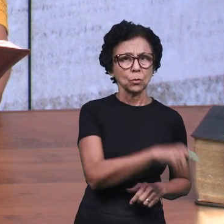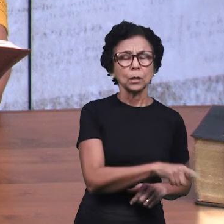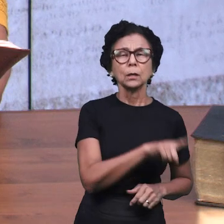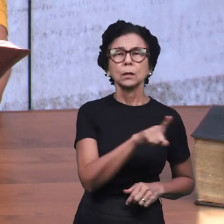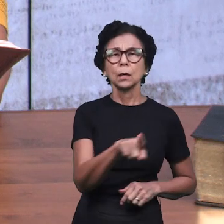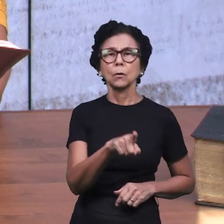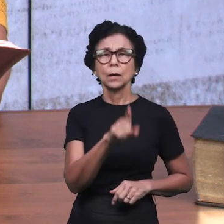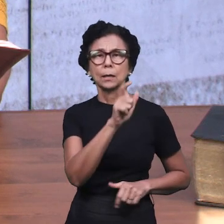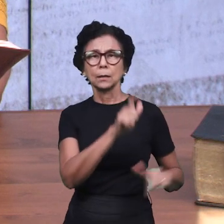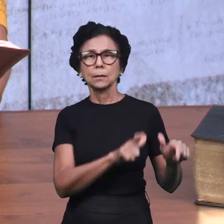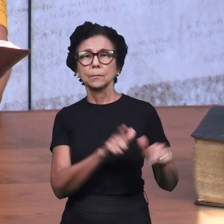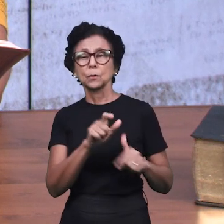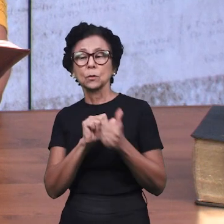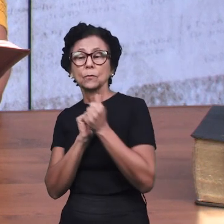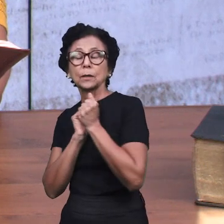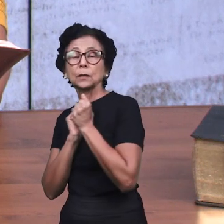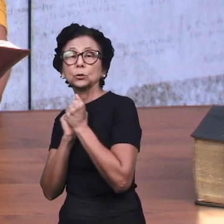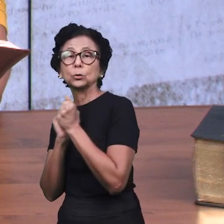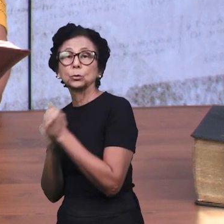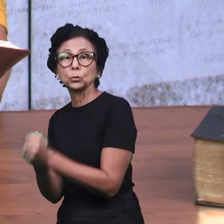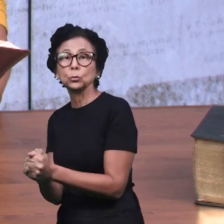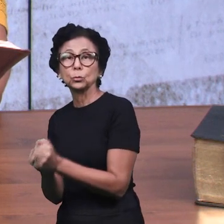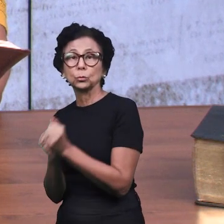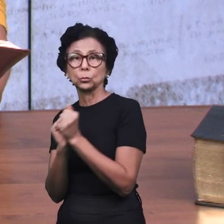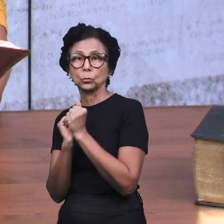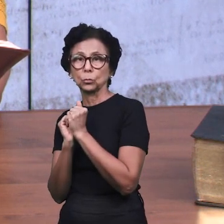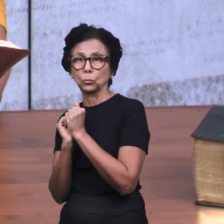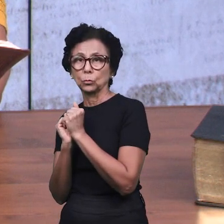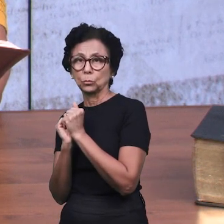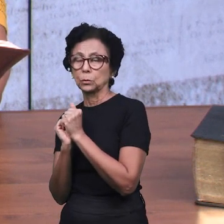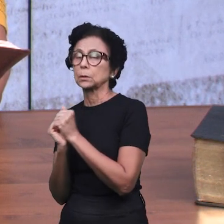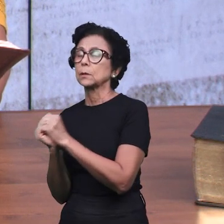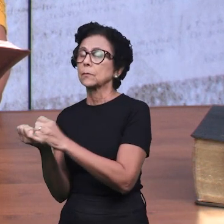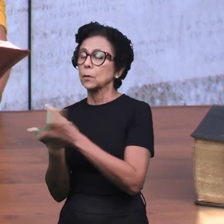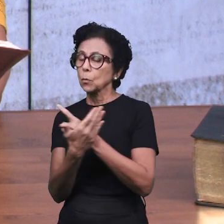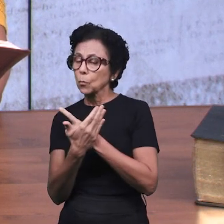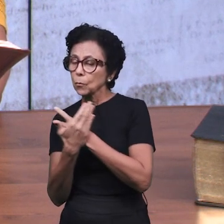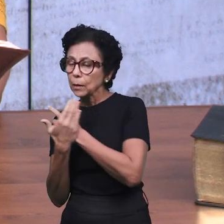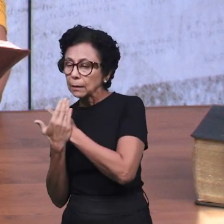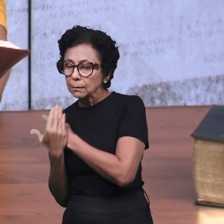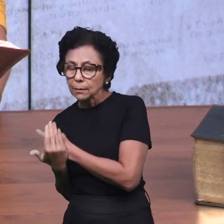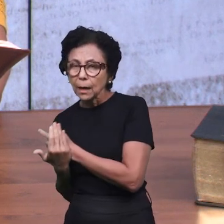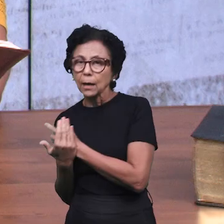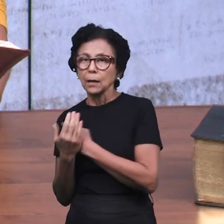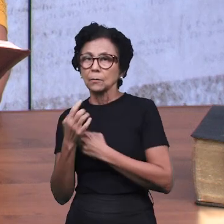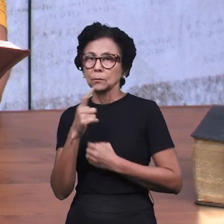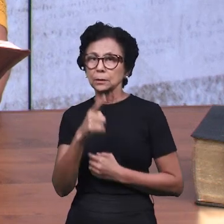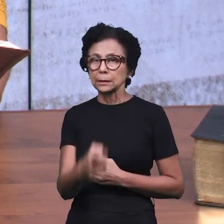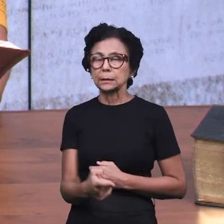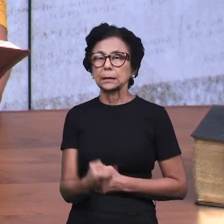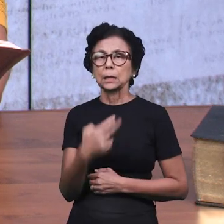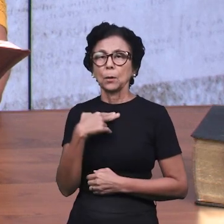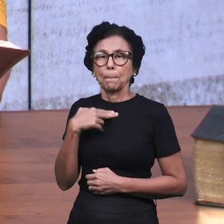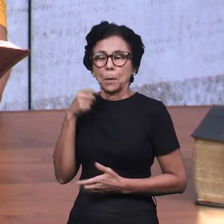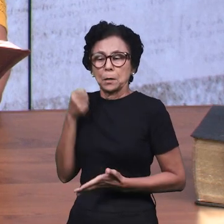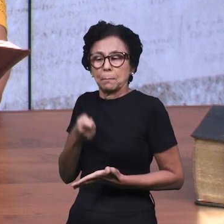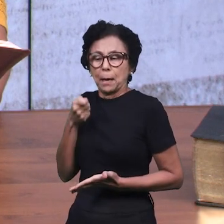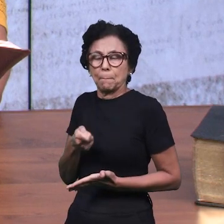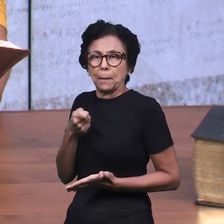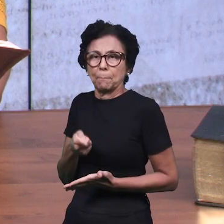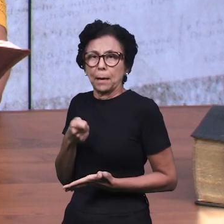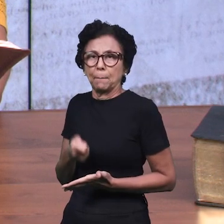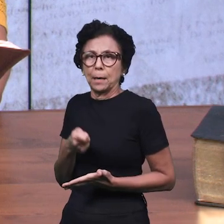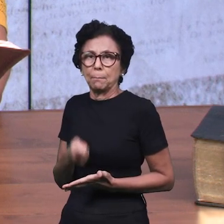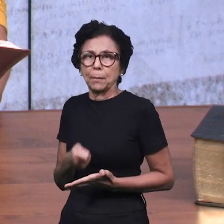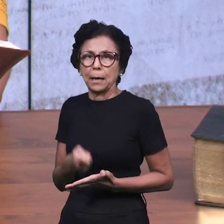alguma das tuas portas, onde lhe estiver bem, não o oprimirás. Não haverá